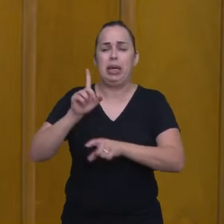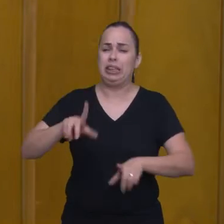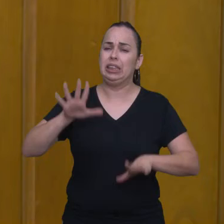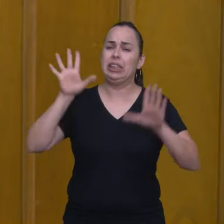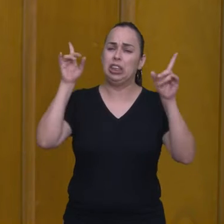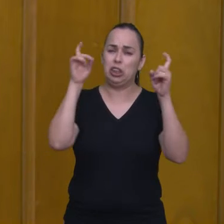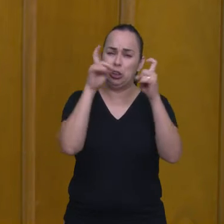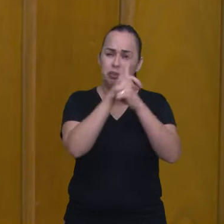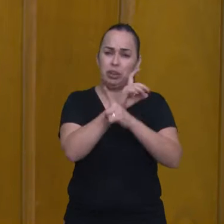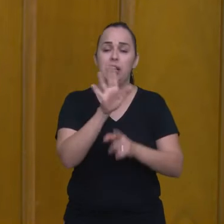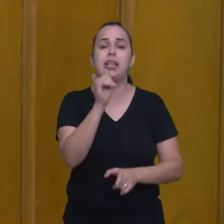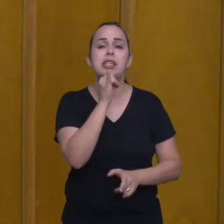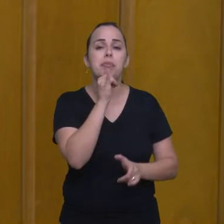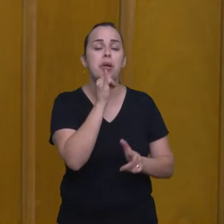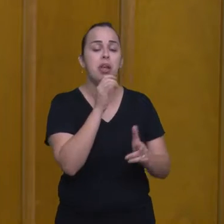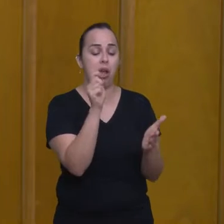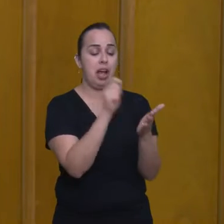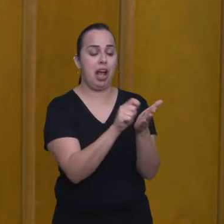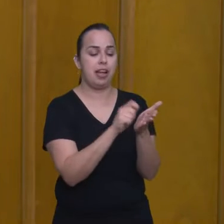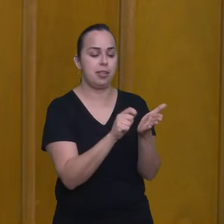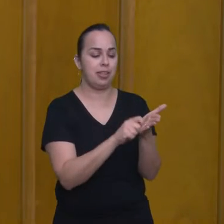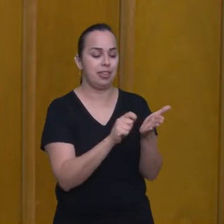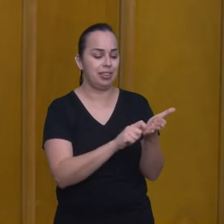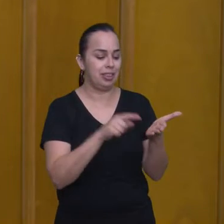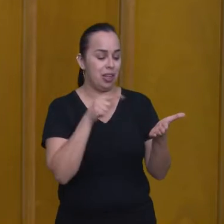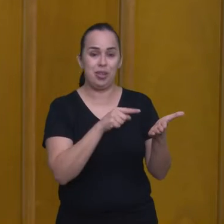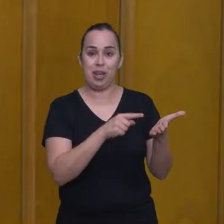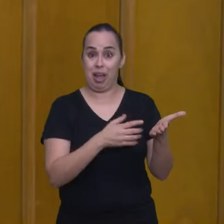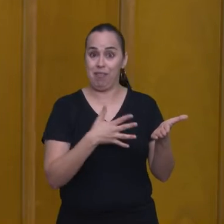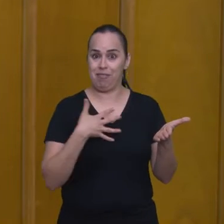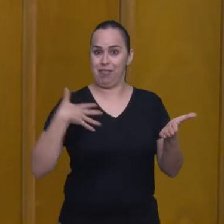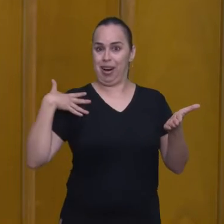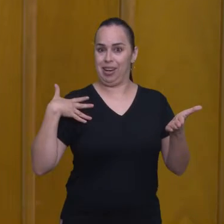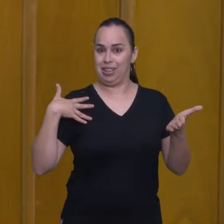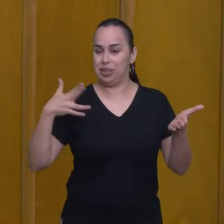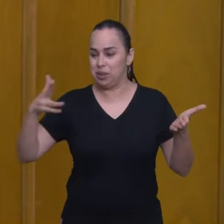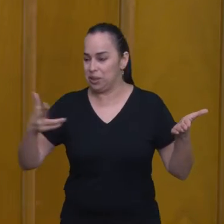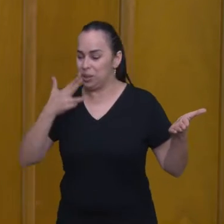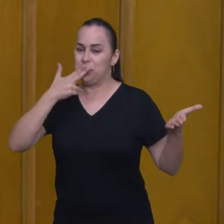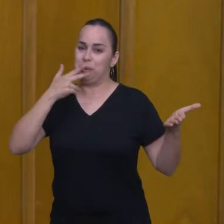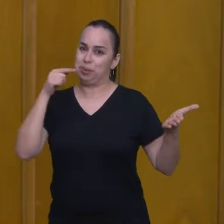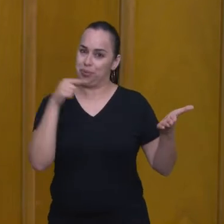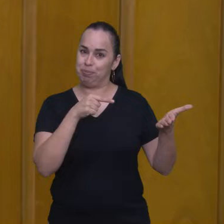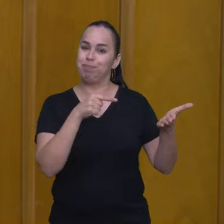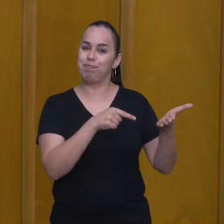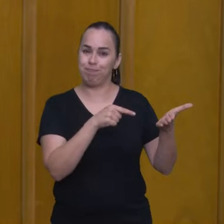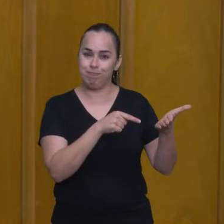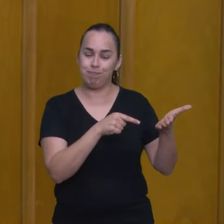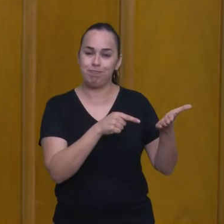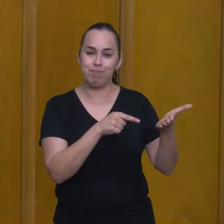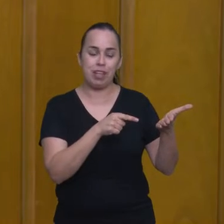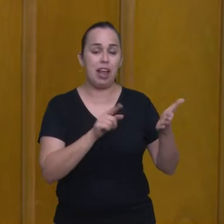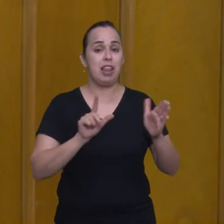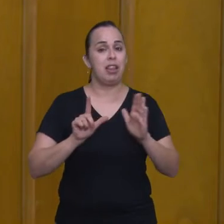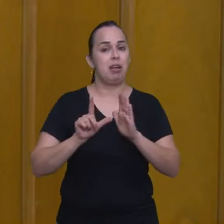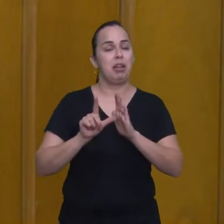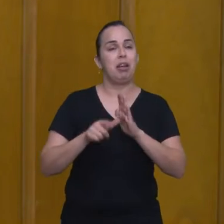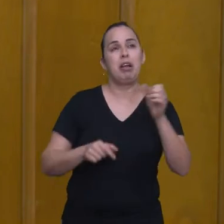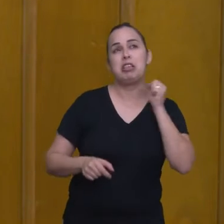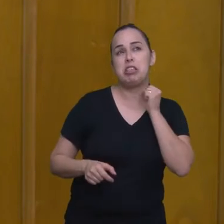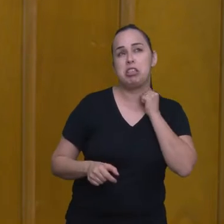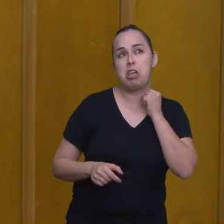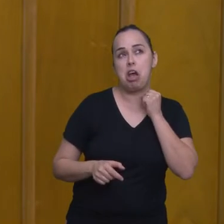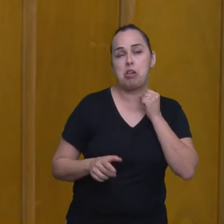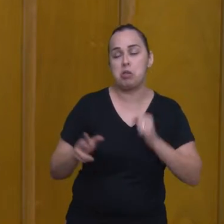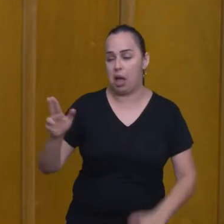muito difícil. Eu escrevendo em casa, eu acendo um cigarro para celebrar um texto bem feito, para desestressar se o texto